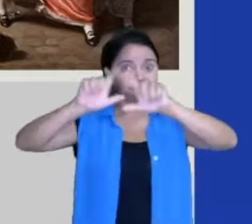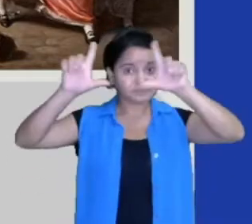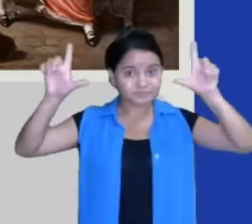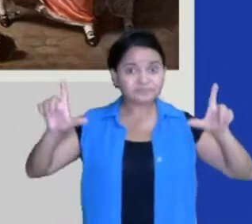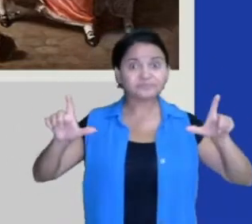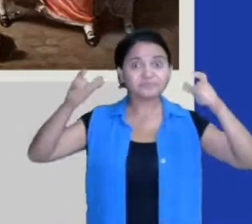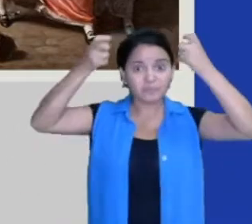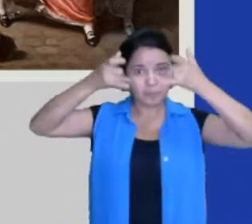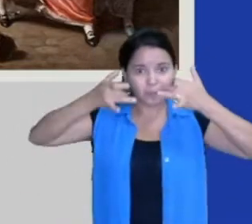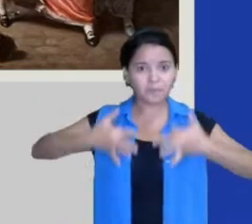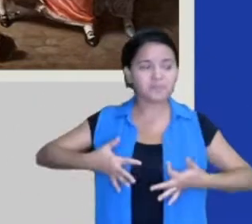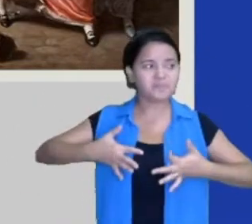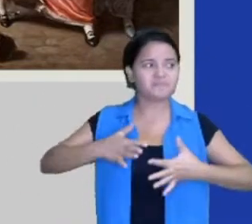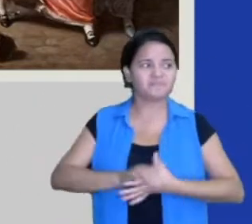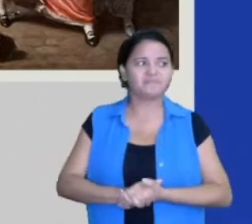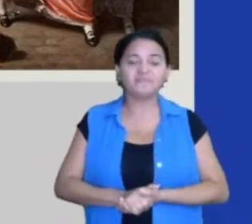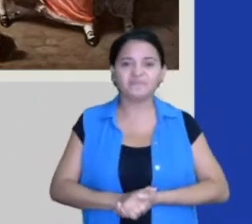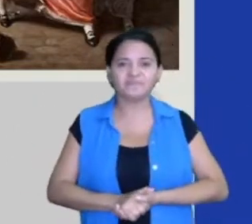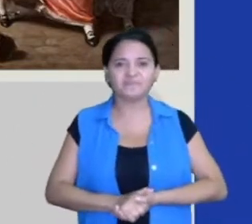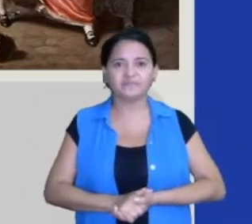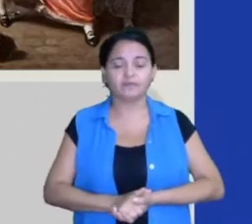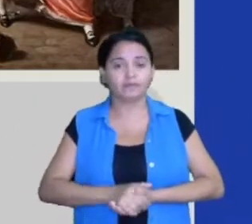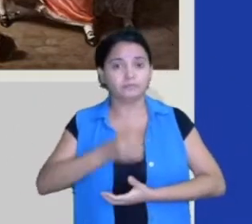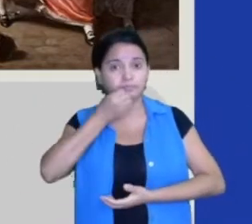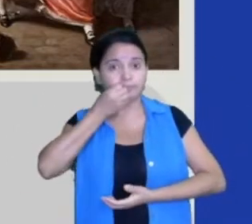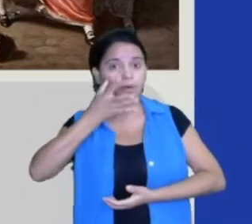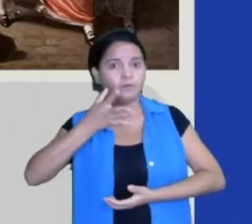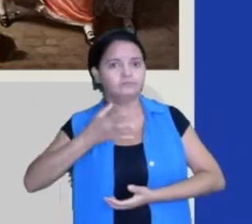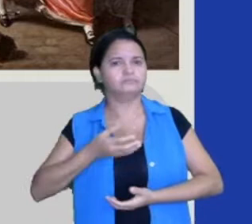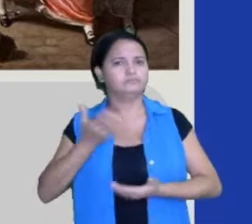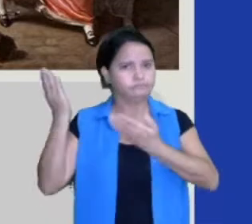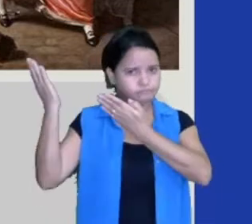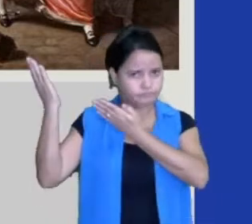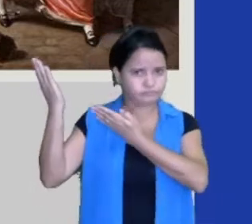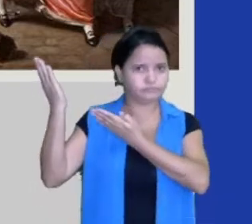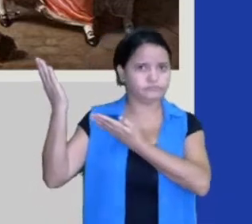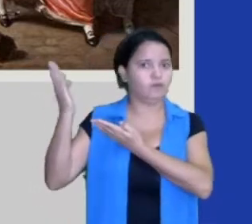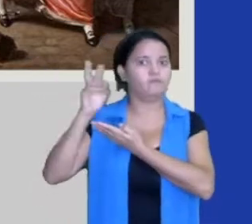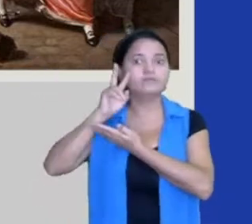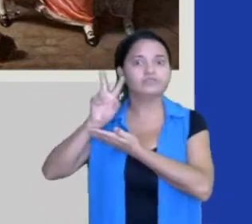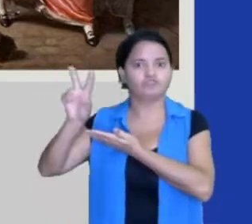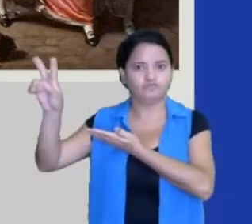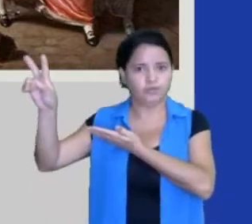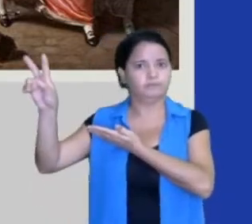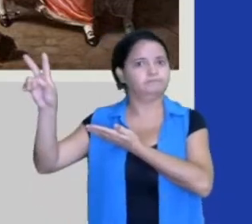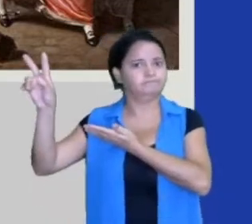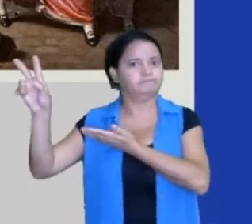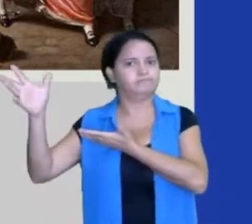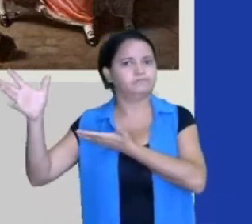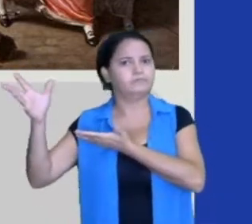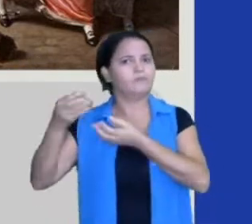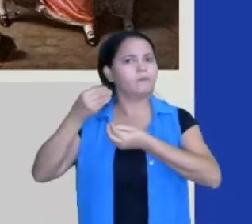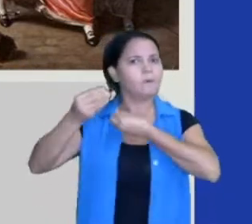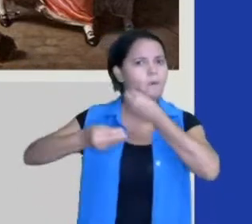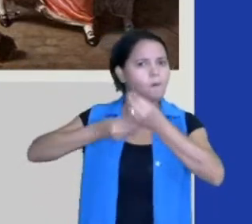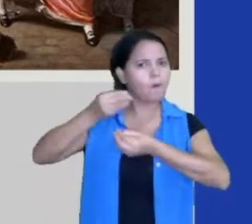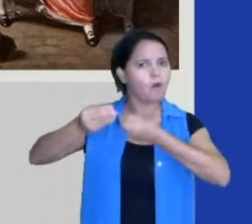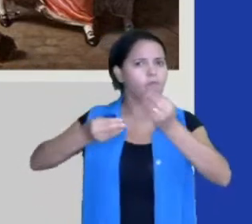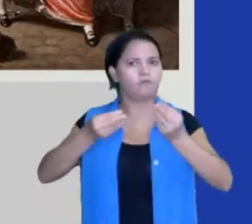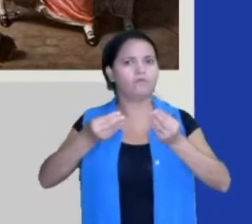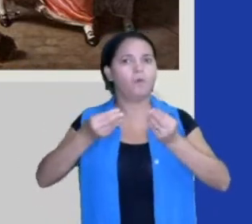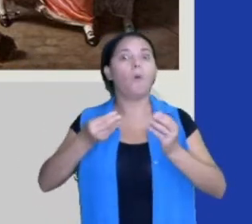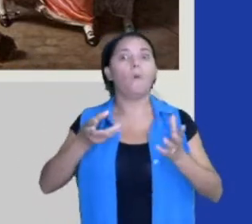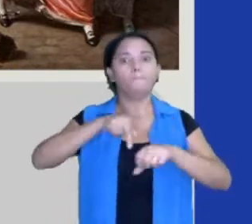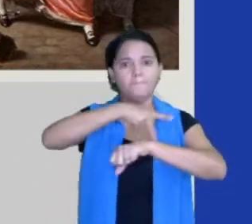explicar para vocês, tá bom? Bom, essa imagem aí, essa obra, está sendo tratada a independência dos